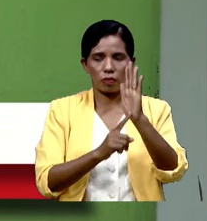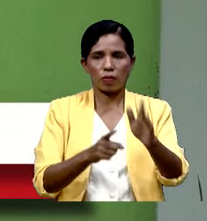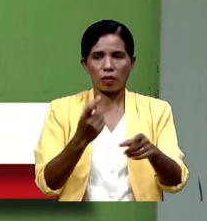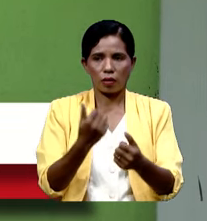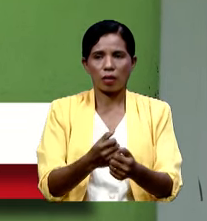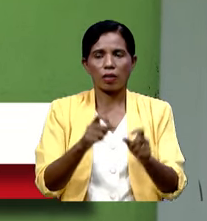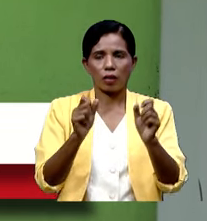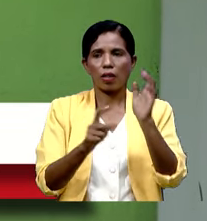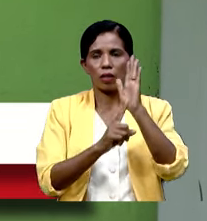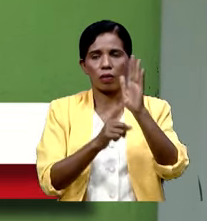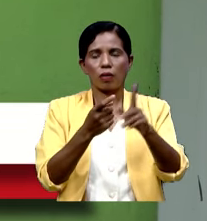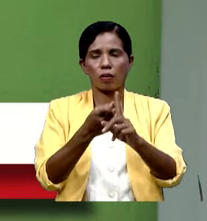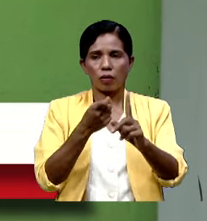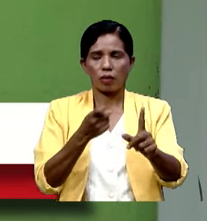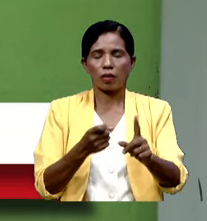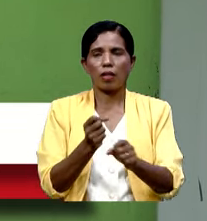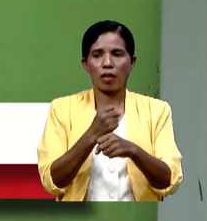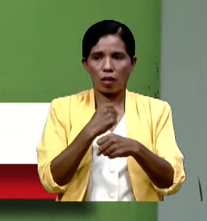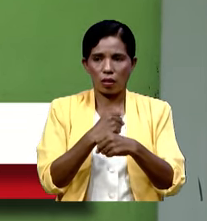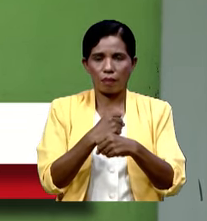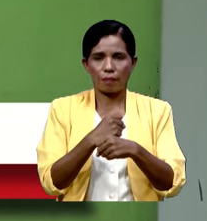Né? Tem que tudo russi ba tida ema bolo de han